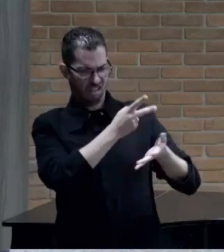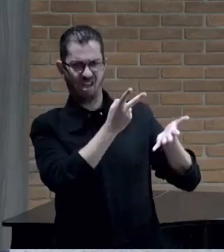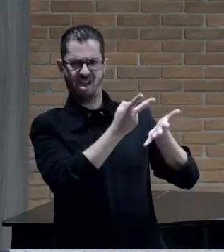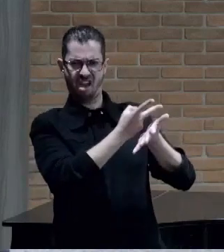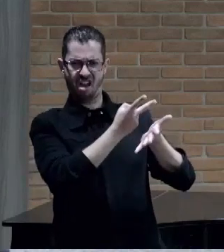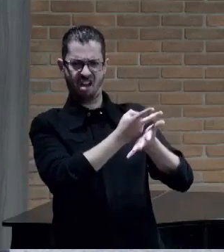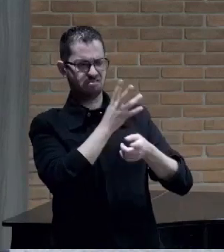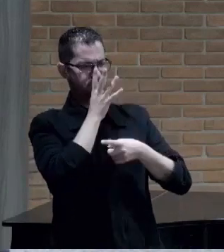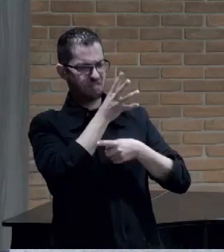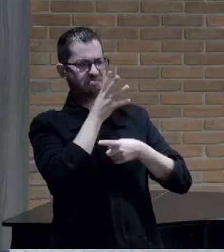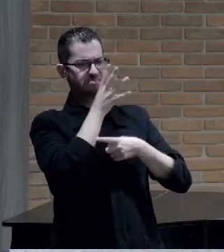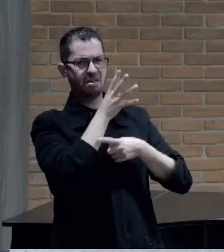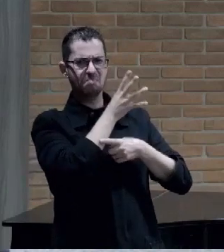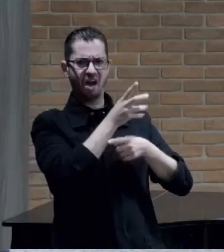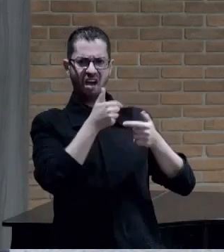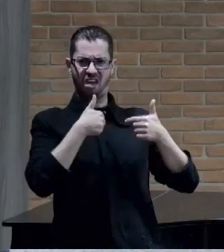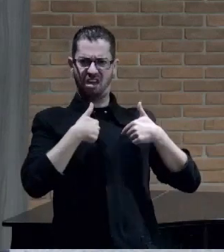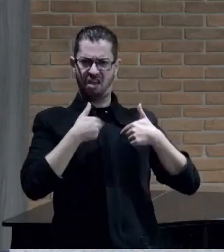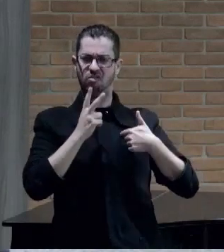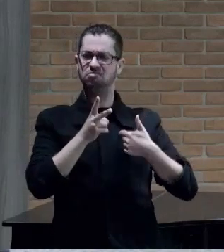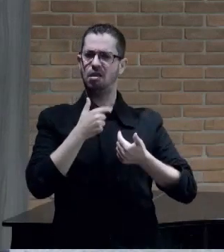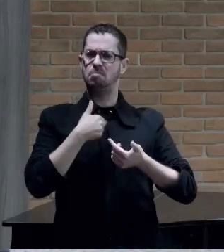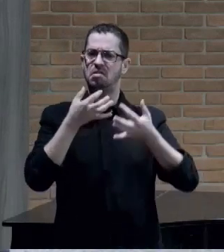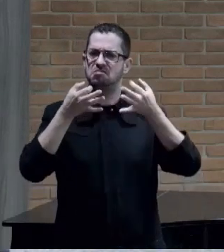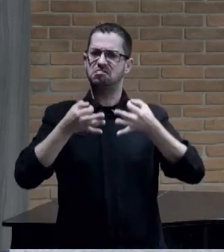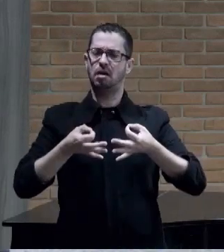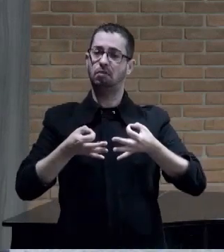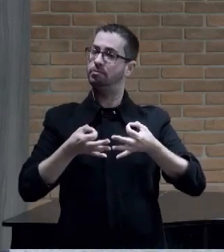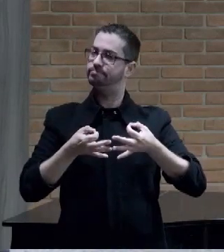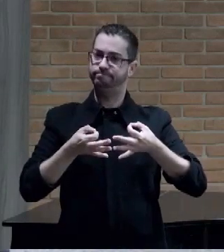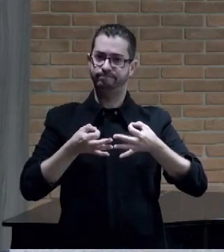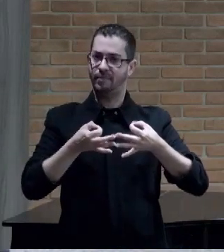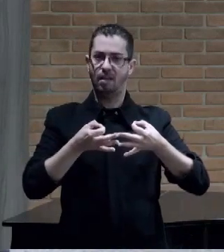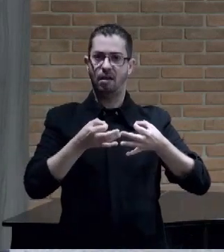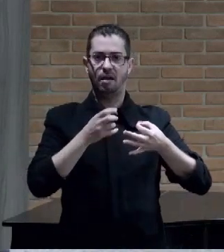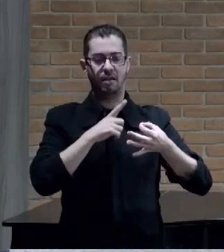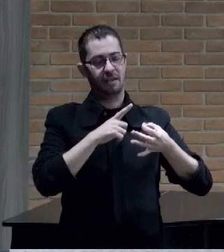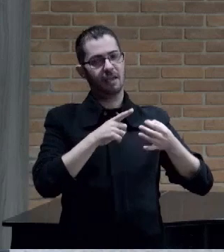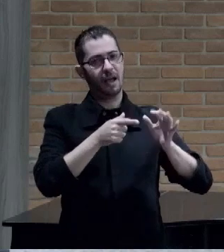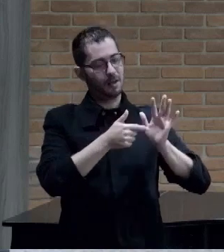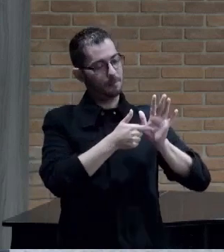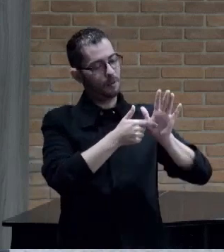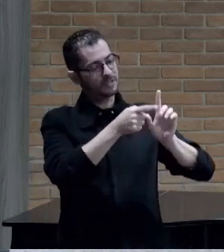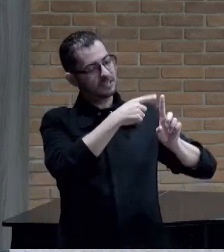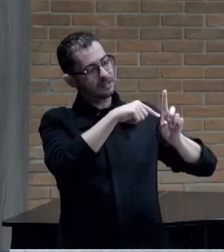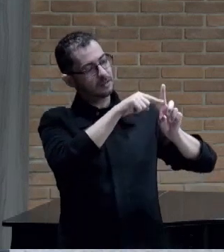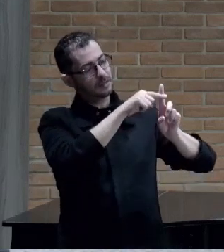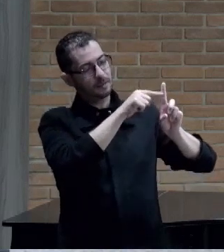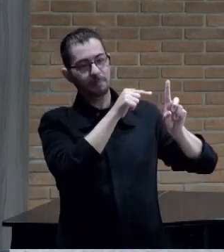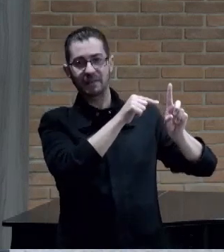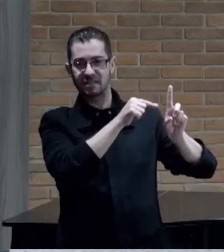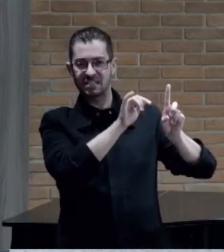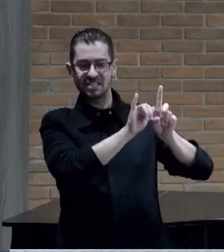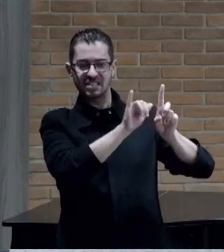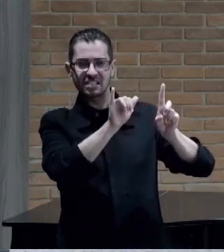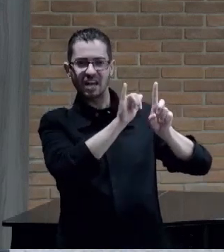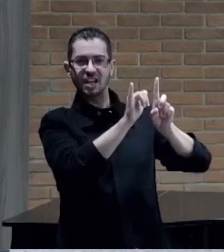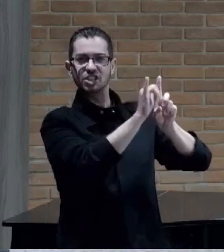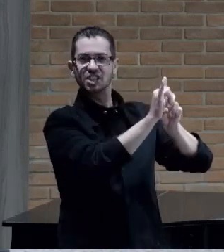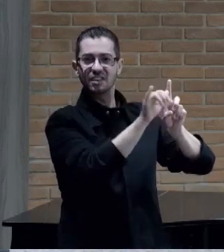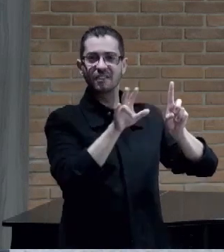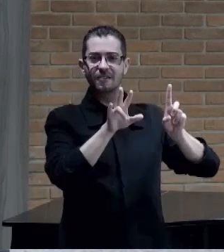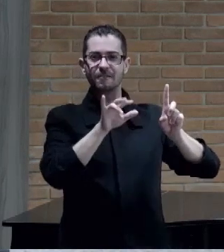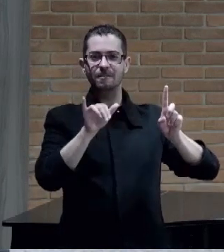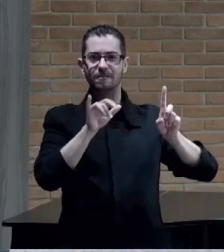de tudo. E essa mensagem da cruz, a mensagem do evangelho vai minando e vai se opondo a